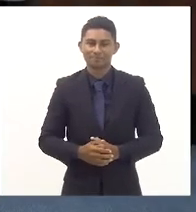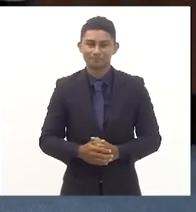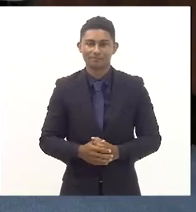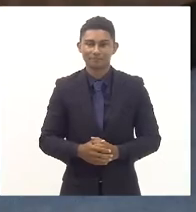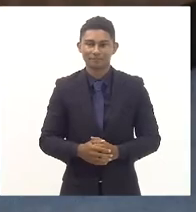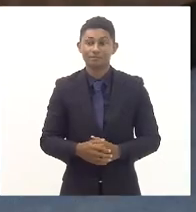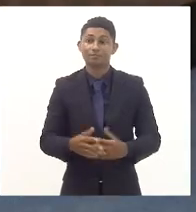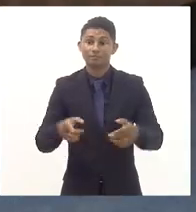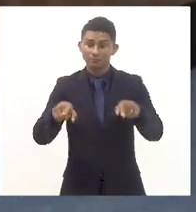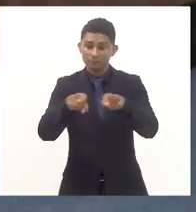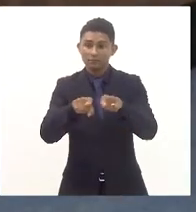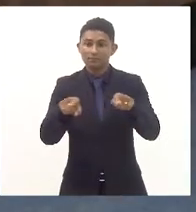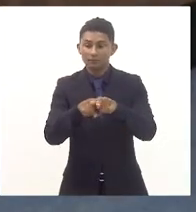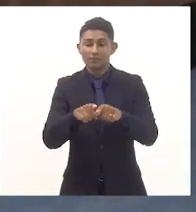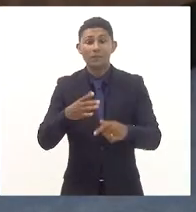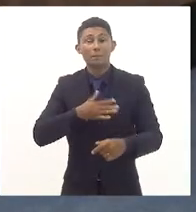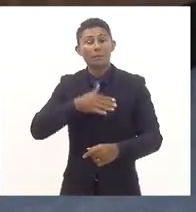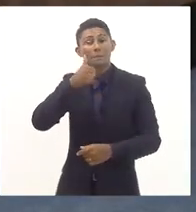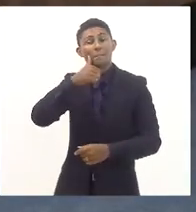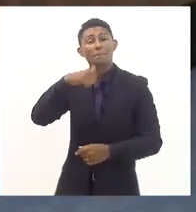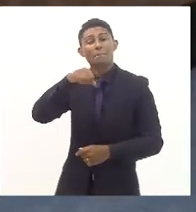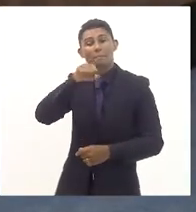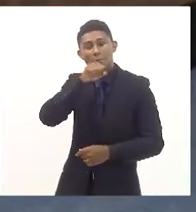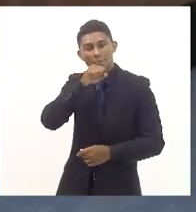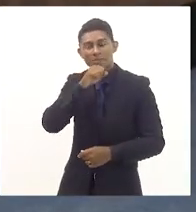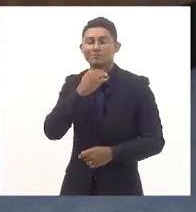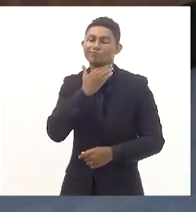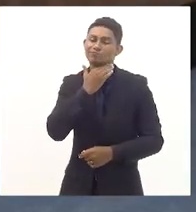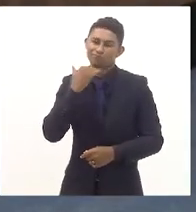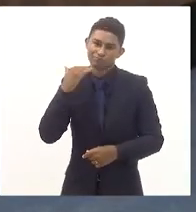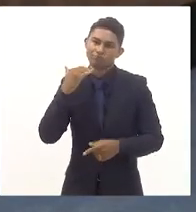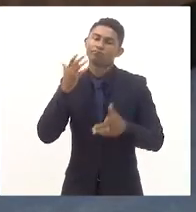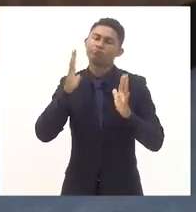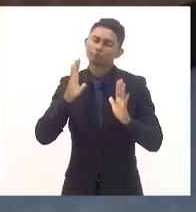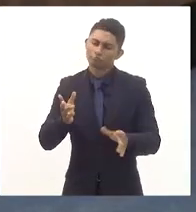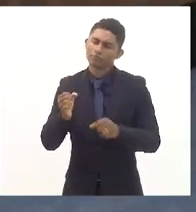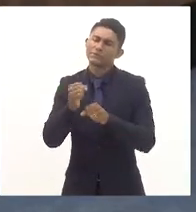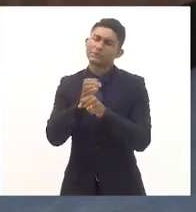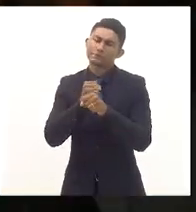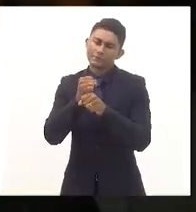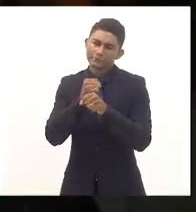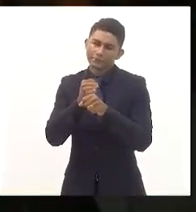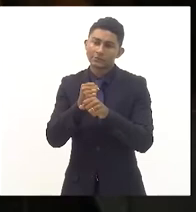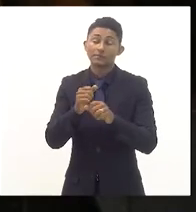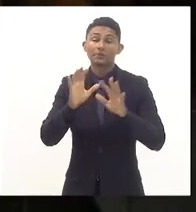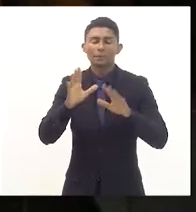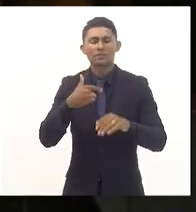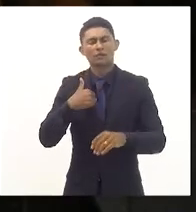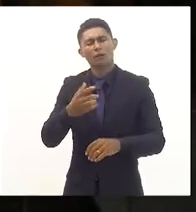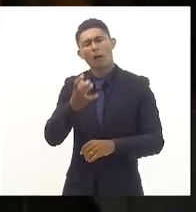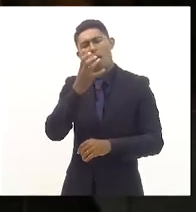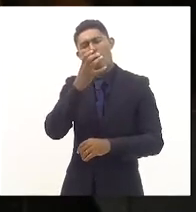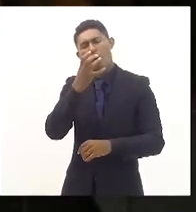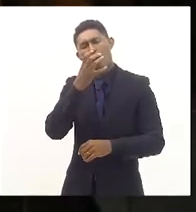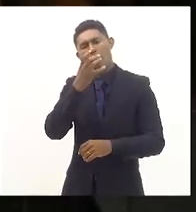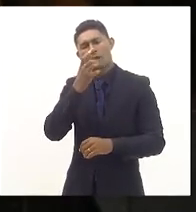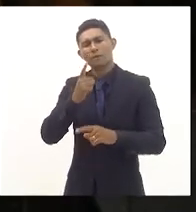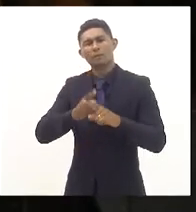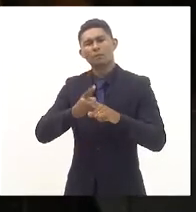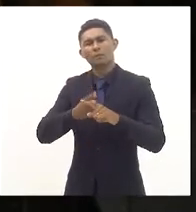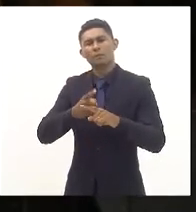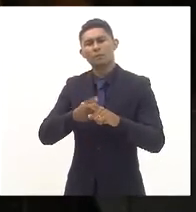bom e agradeço a minha mãe que é falecida há muitos anos mais me impressiona muitíssimo